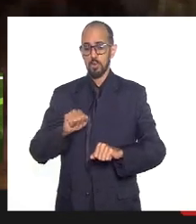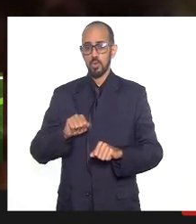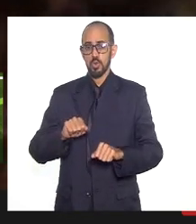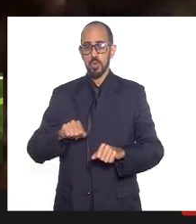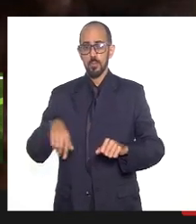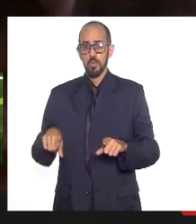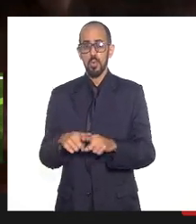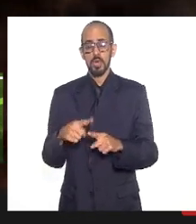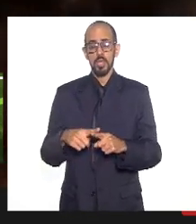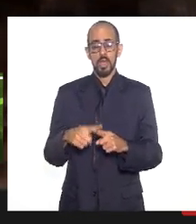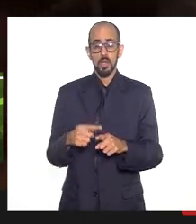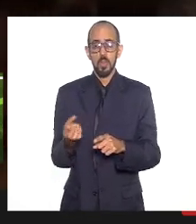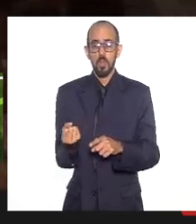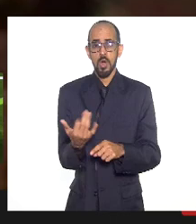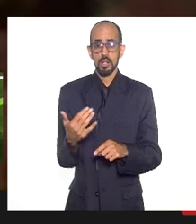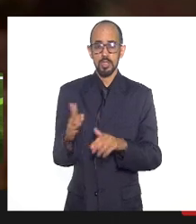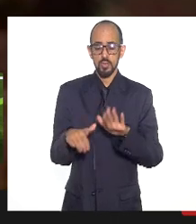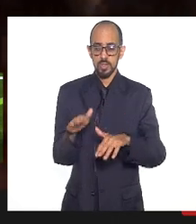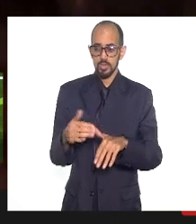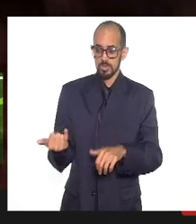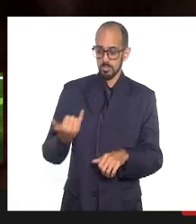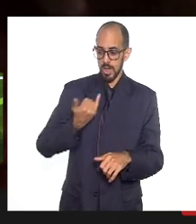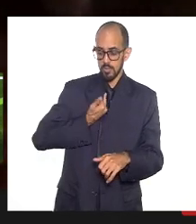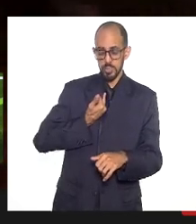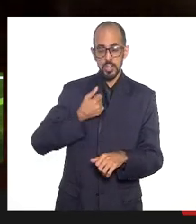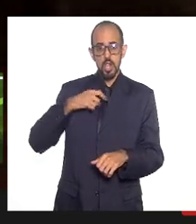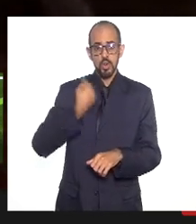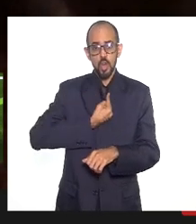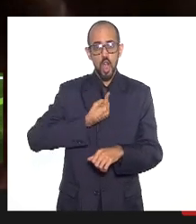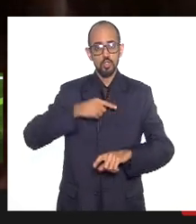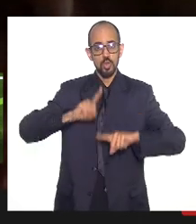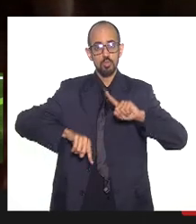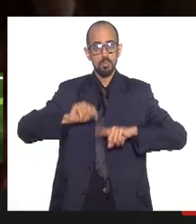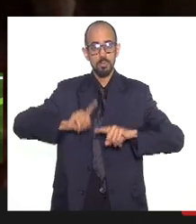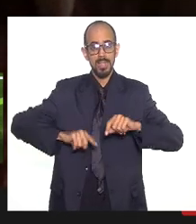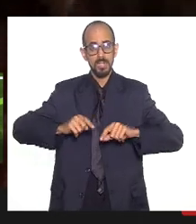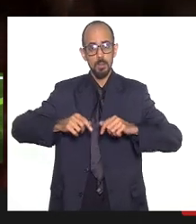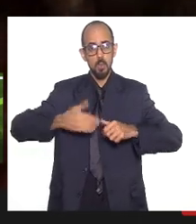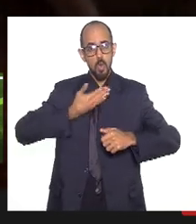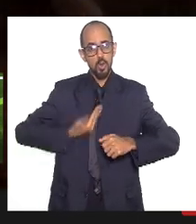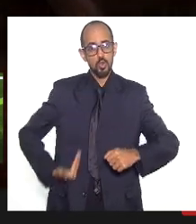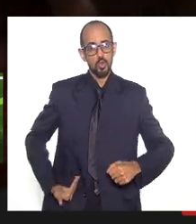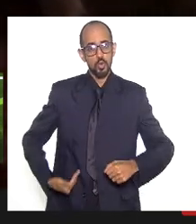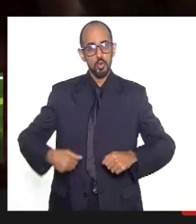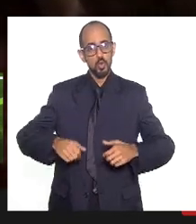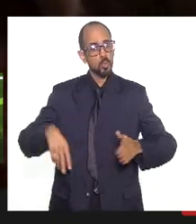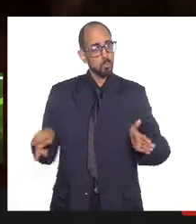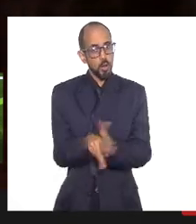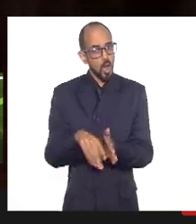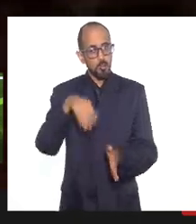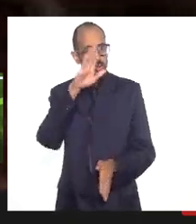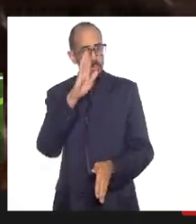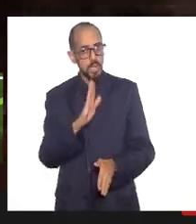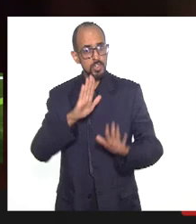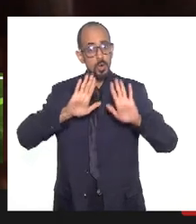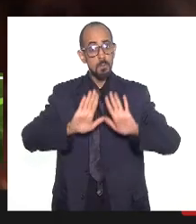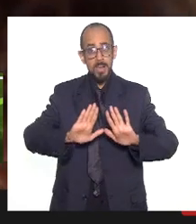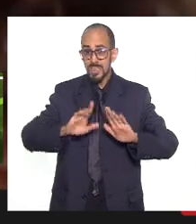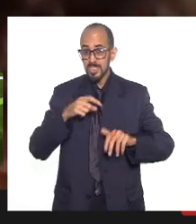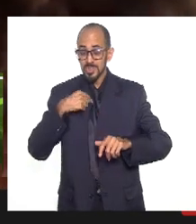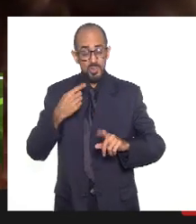os jongueiros diziam para a gente, nós somos patrimônio cultural do Brasil, mas no nosso município nós não